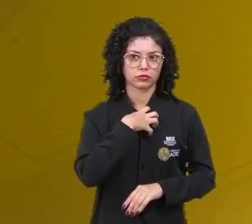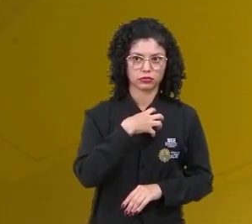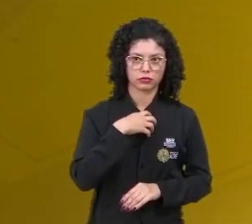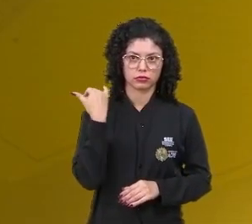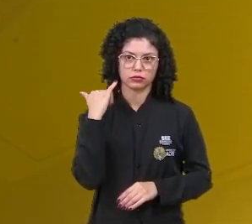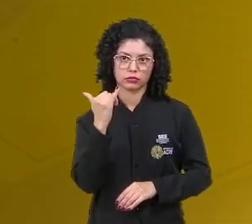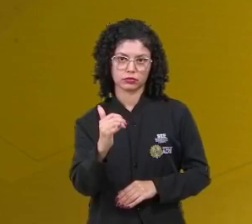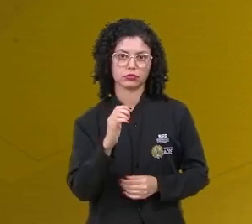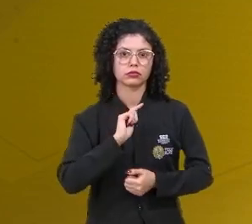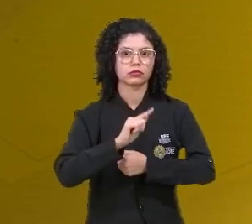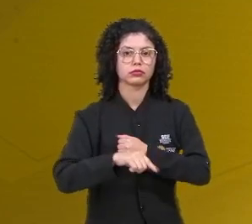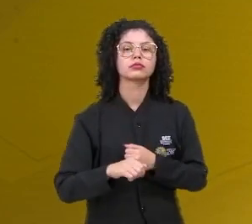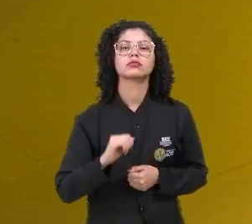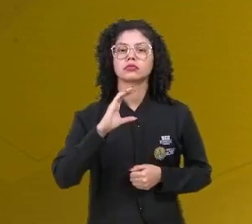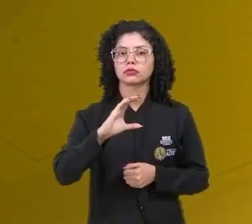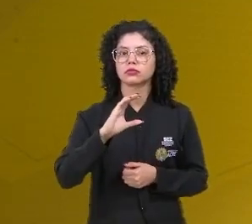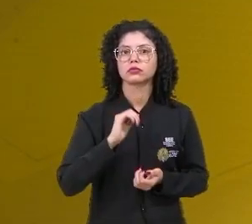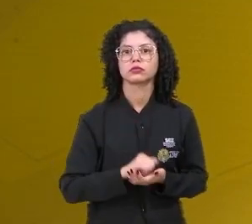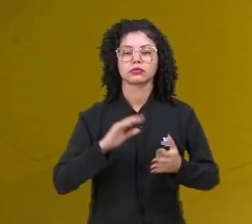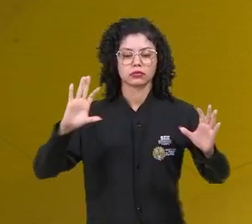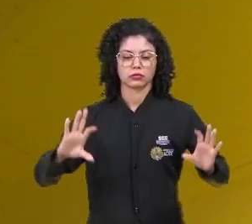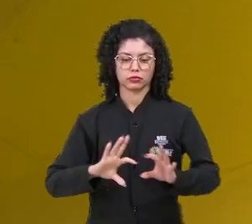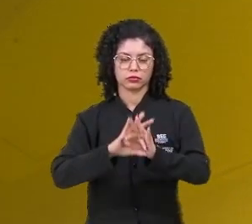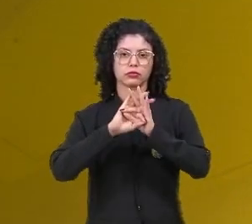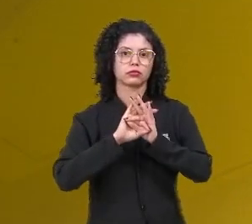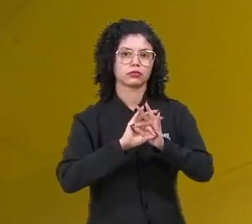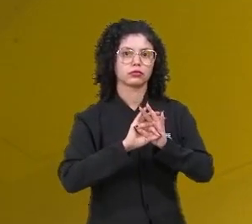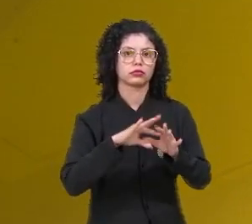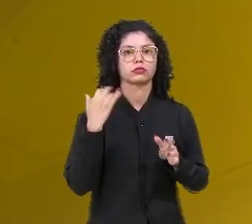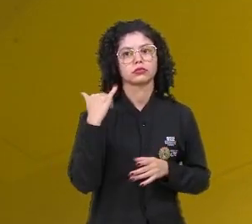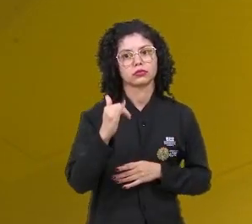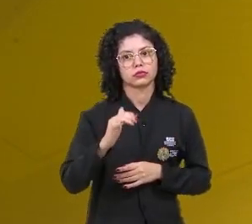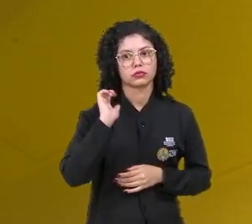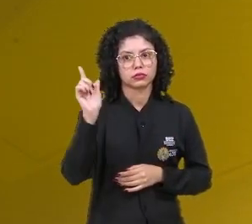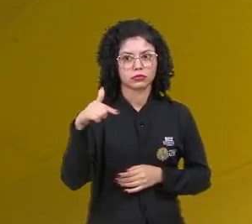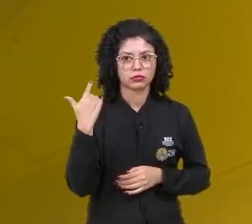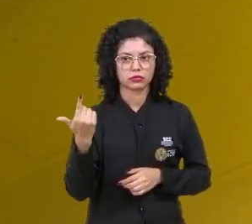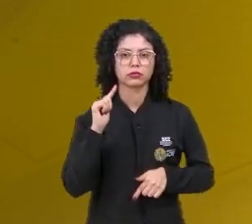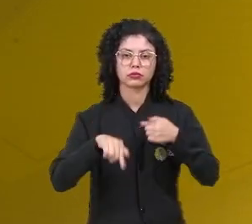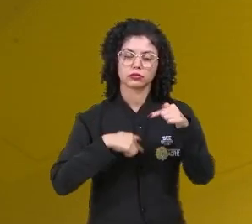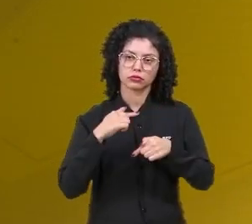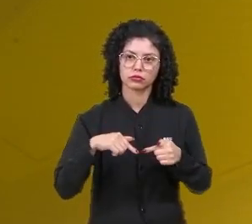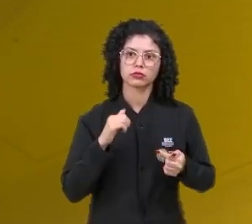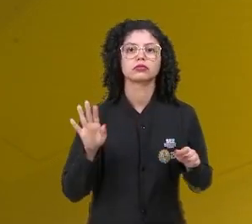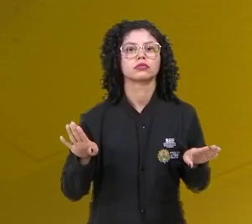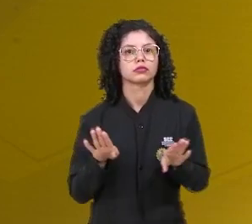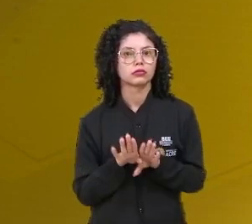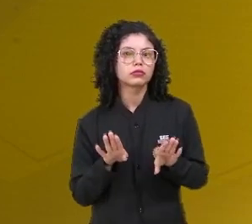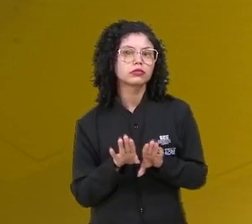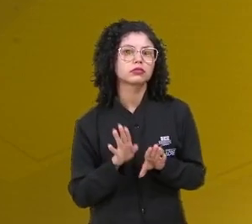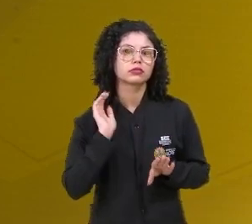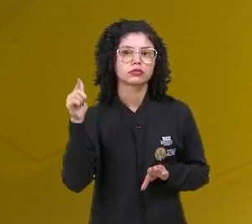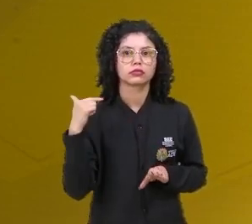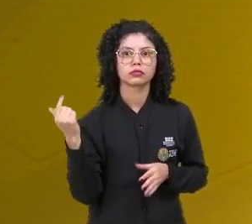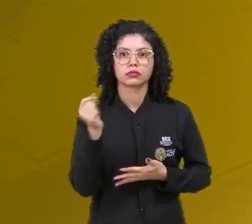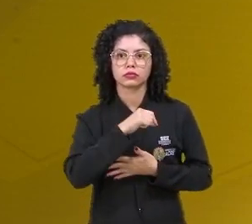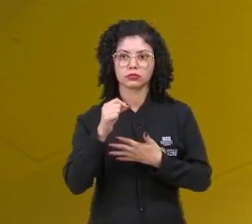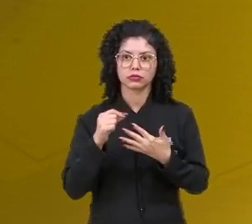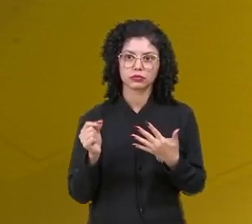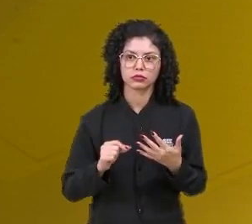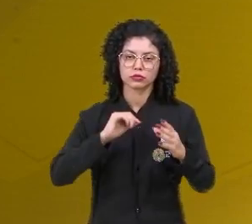químico carbono, ele pode se ligar a outros elementos químicos, carbono, e também a outros